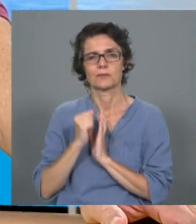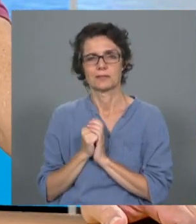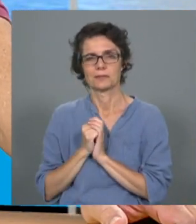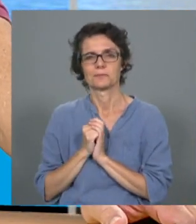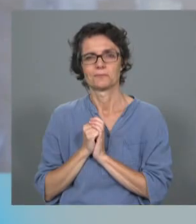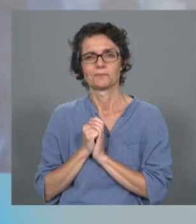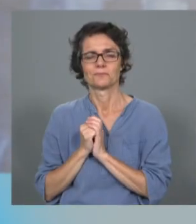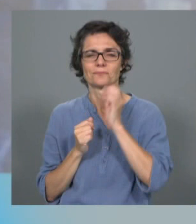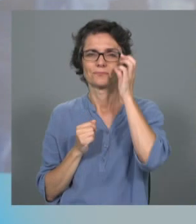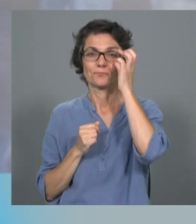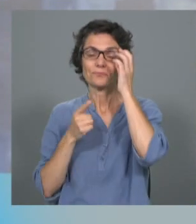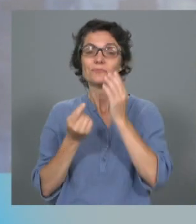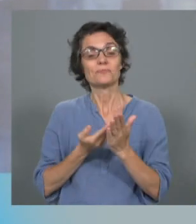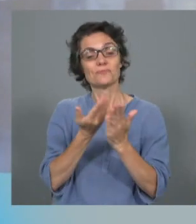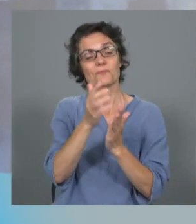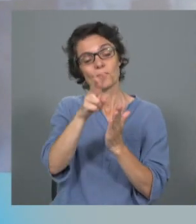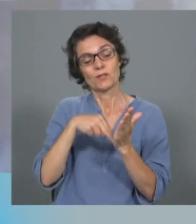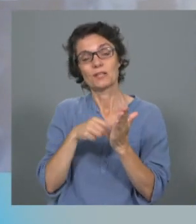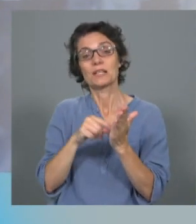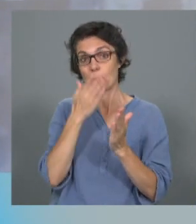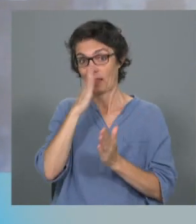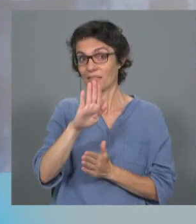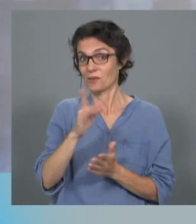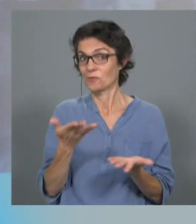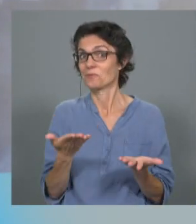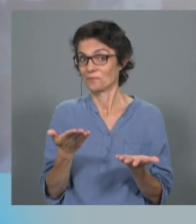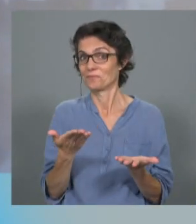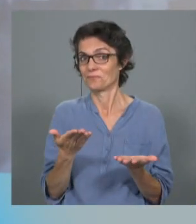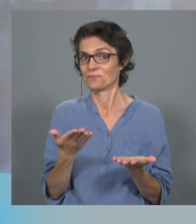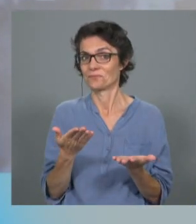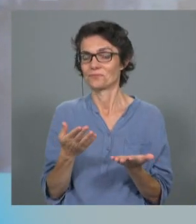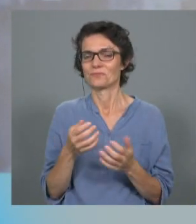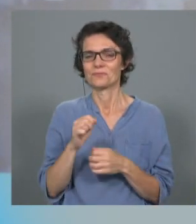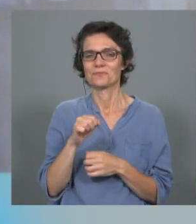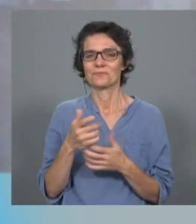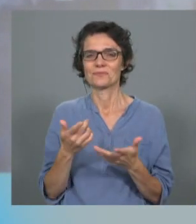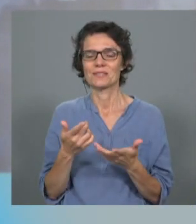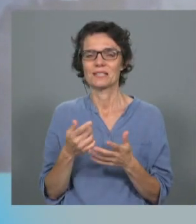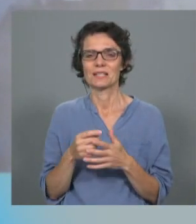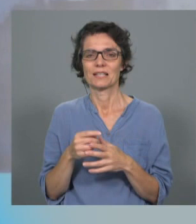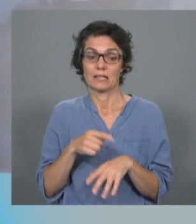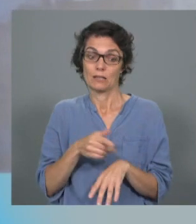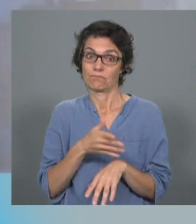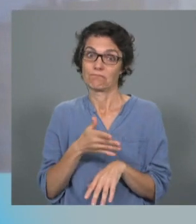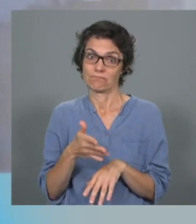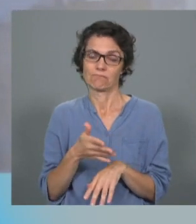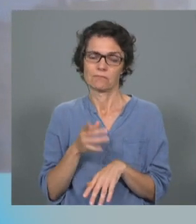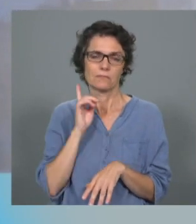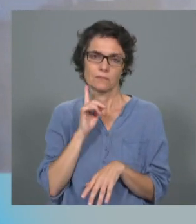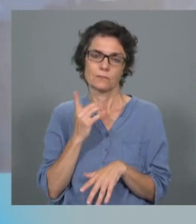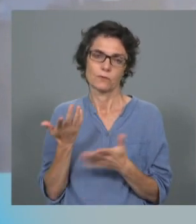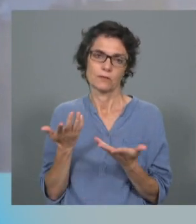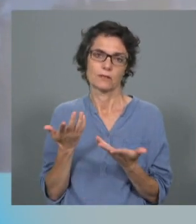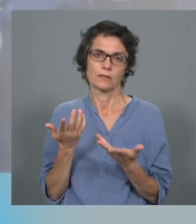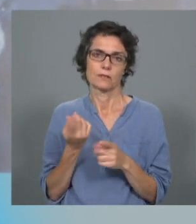essa proposta de leitura também e de atitude, não é? Sim. A manter nestes tempos, até porque em